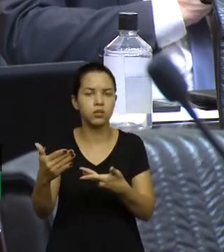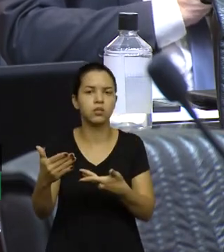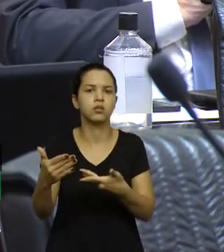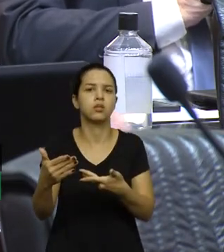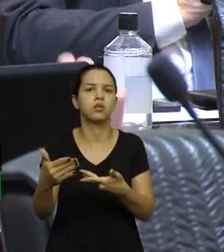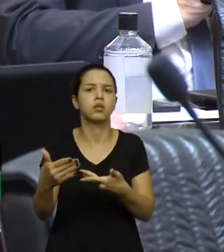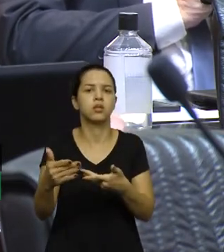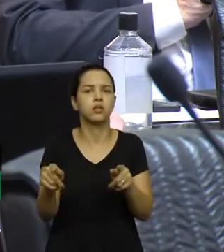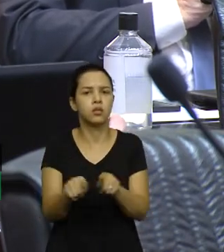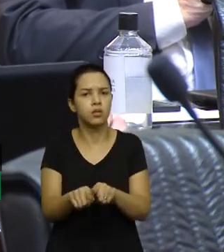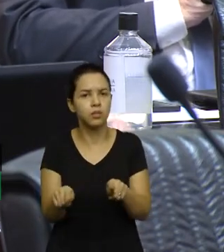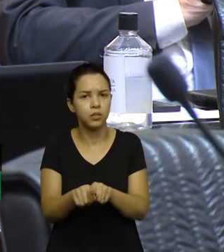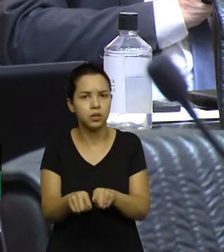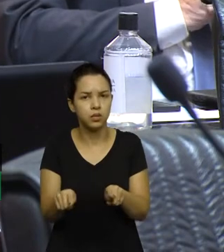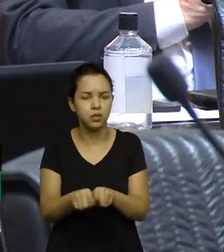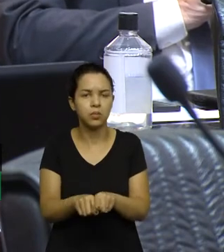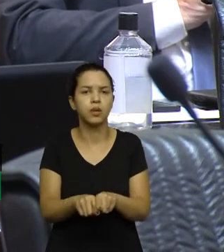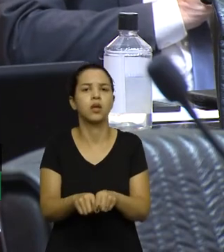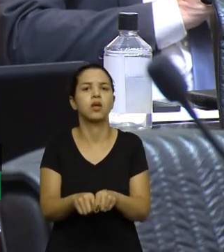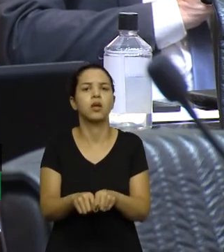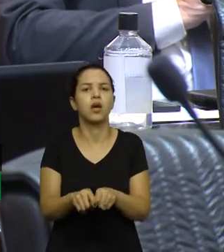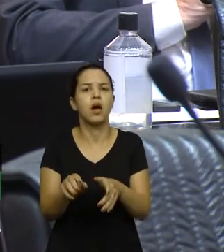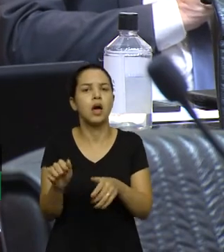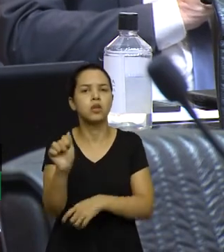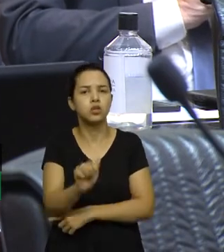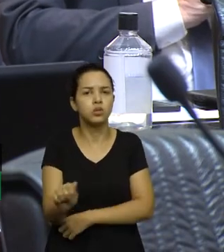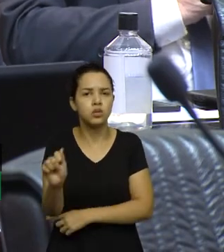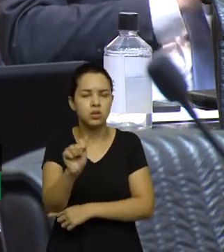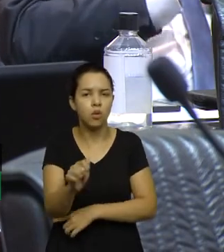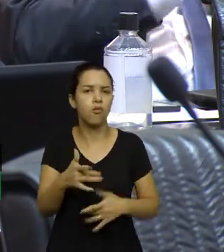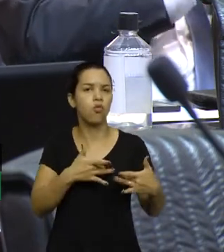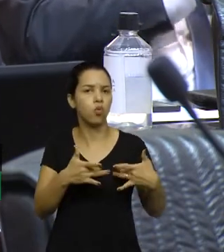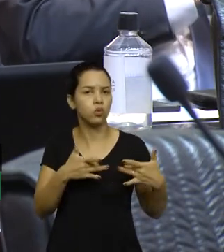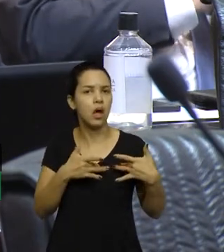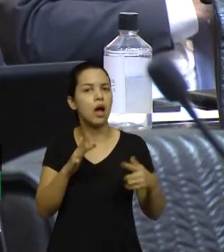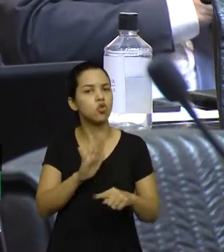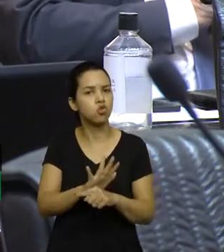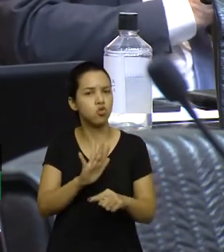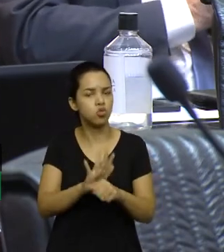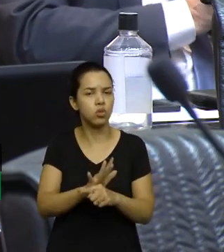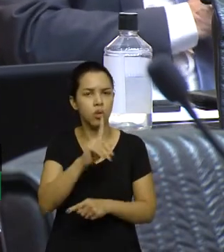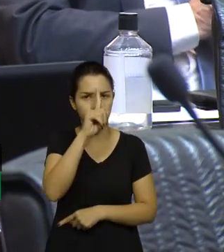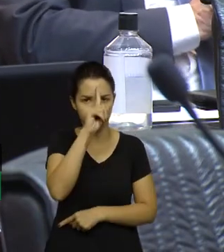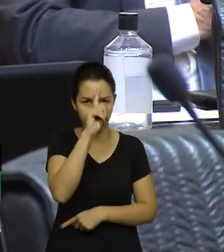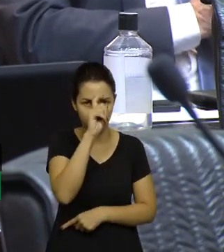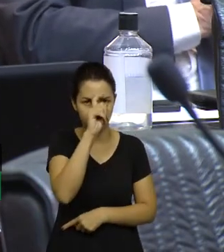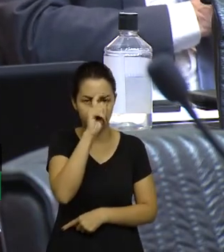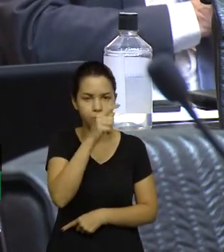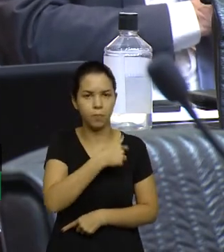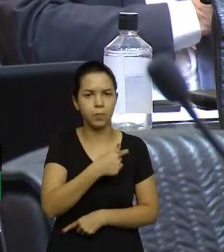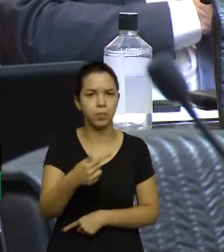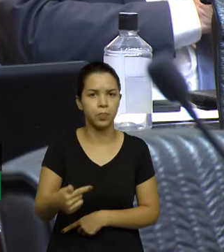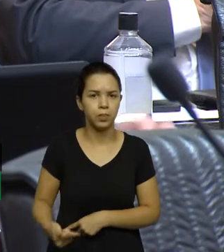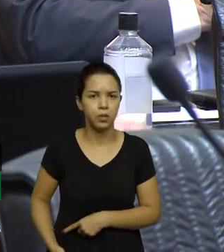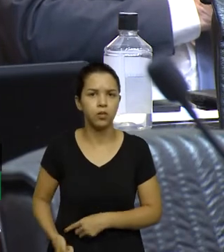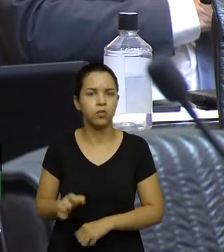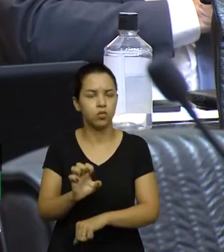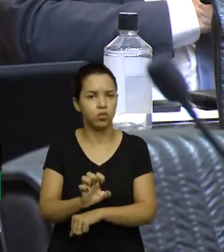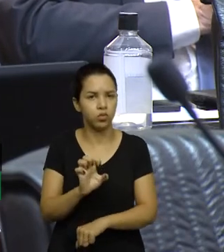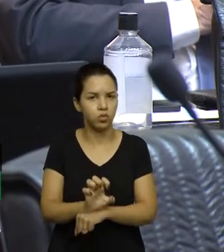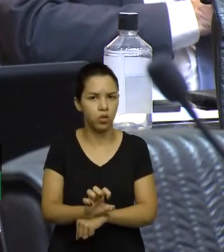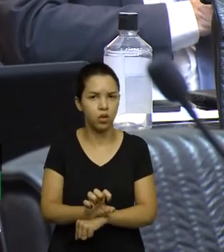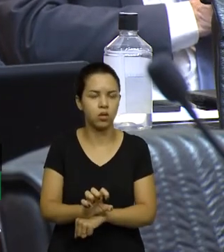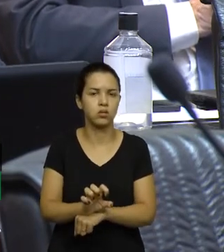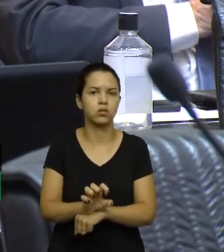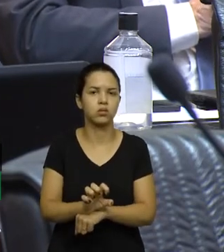Santo Antônio, as associações de voluntários que ajudam os hospitais por todo o Estado, os auxílios que